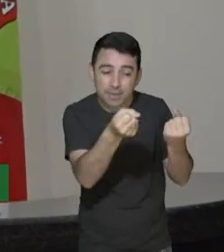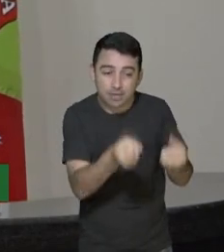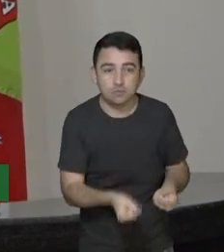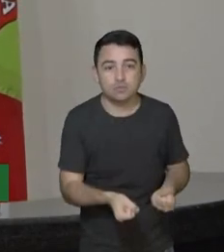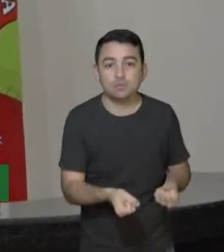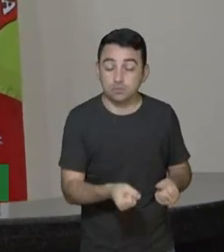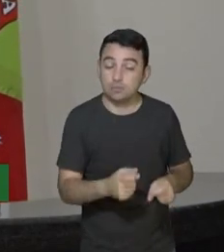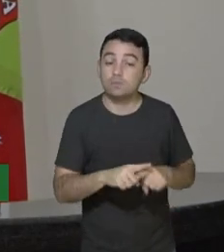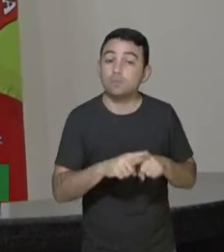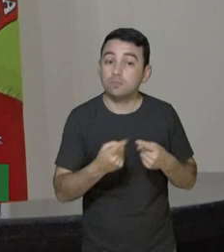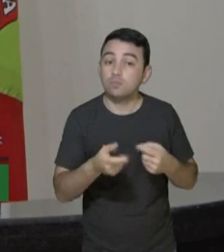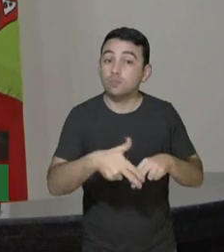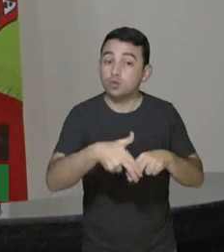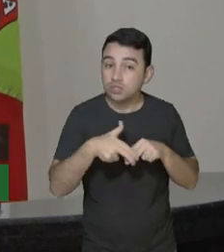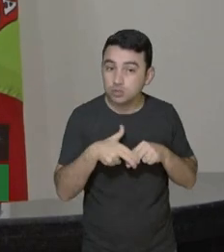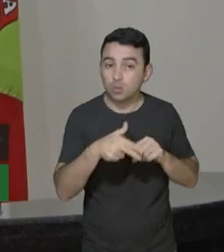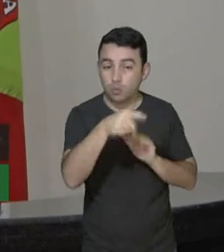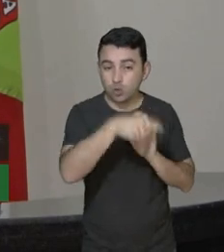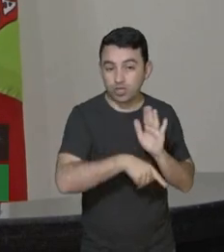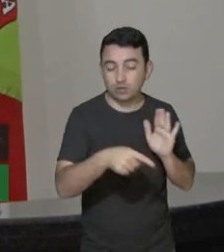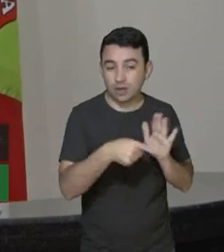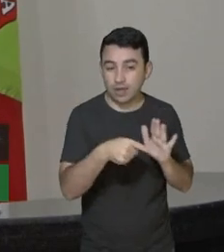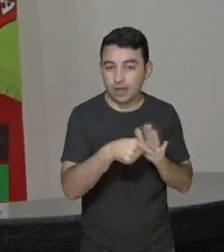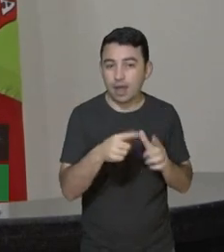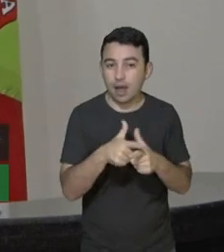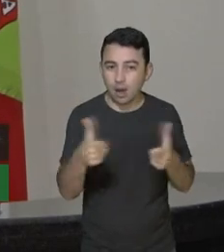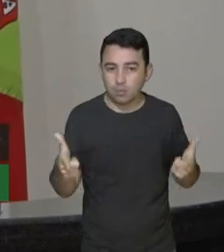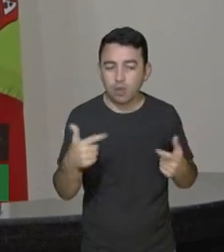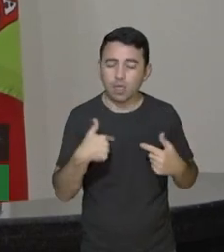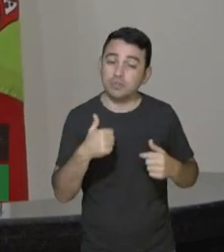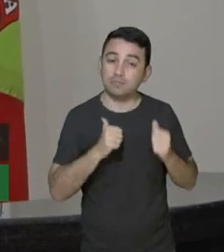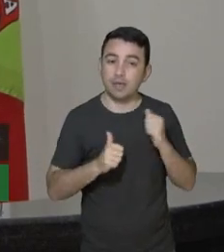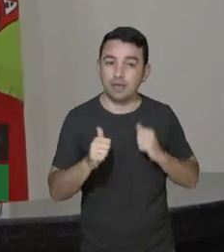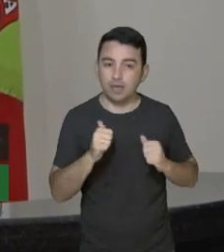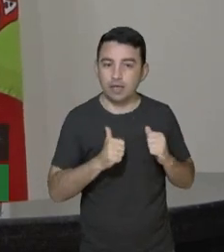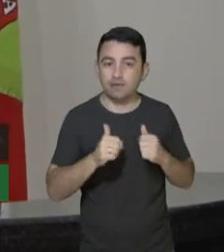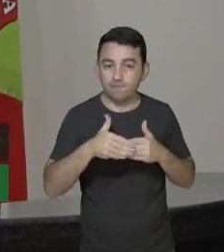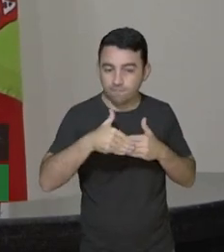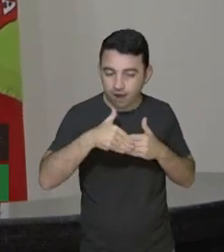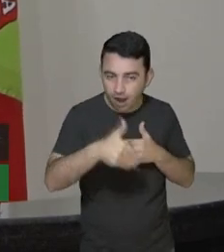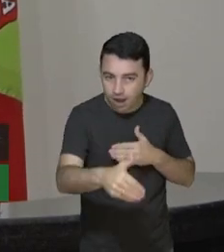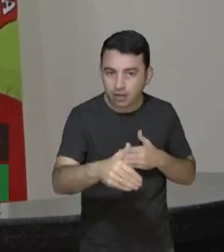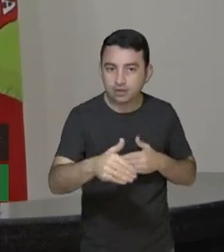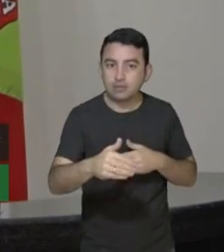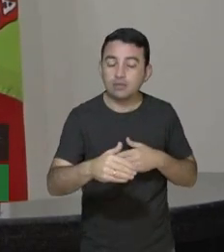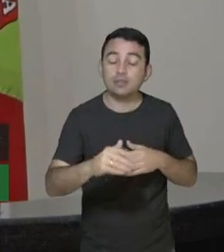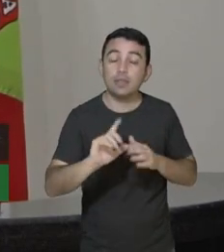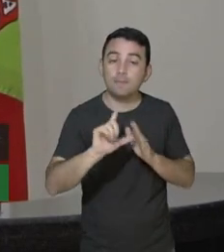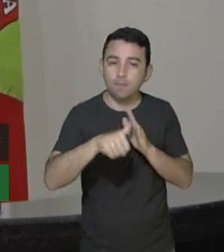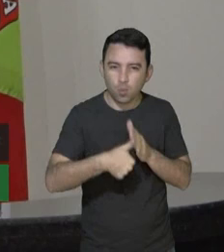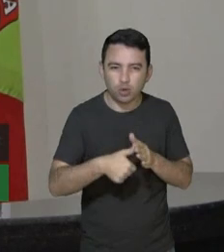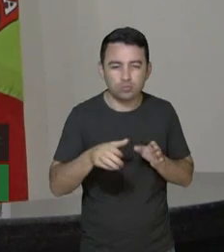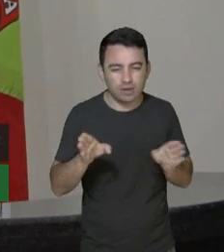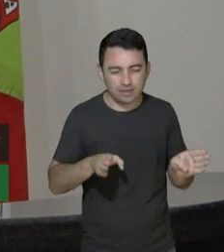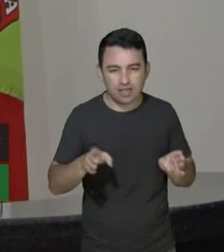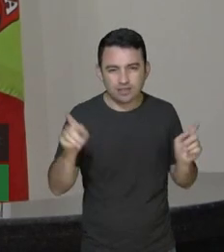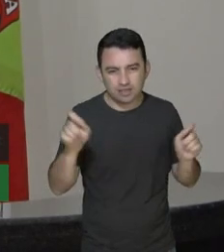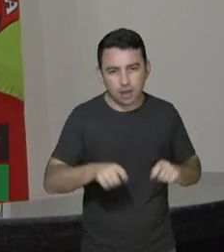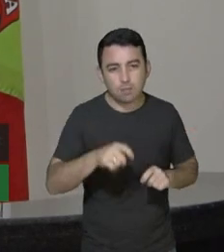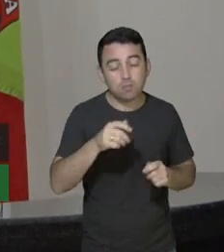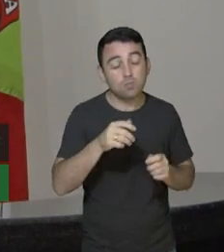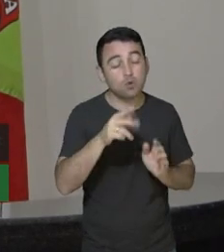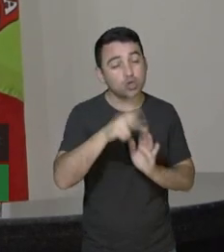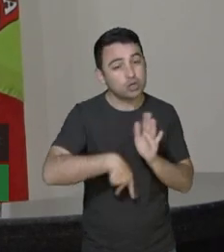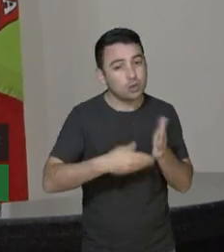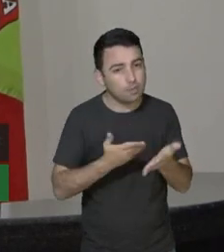isso o projeto é bastante amplo, eu espero que no próximo mandato esse projeto seja aprovado